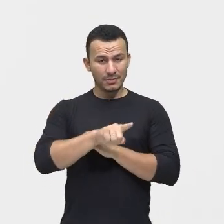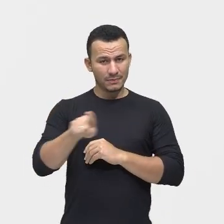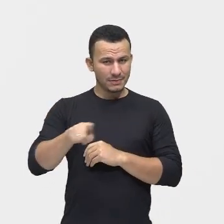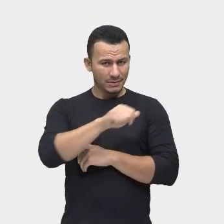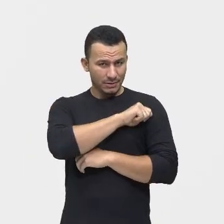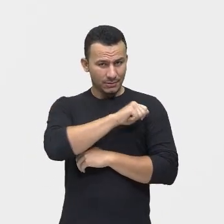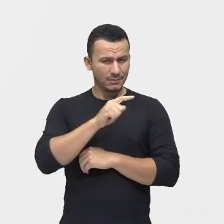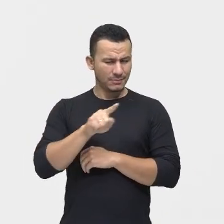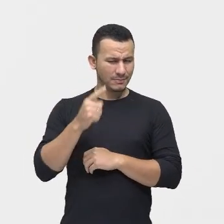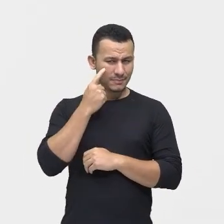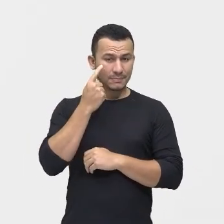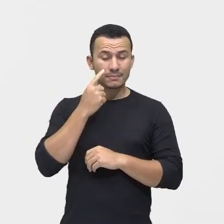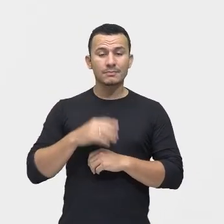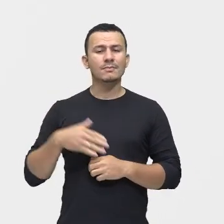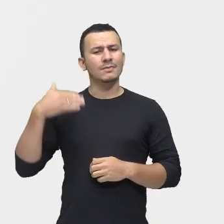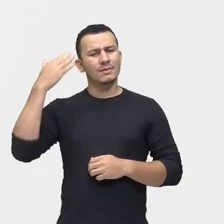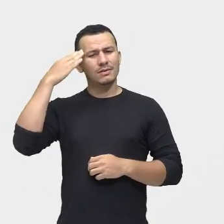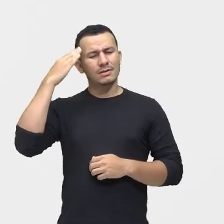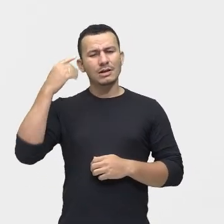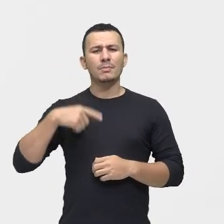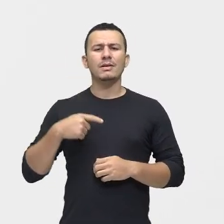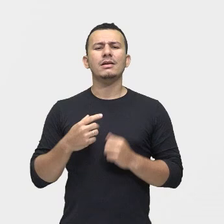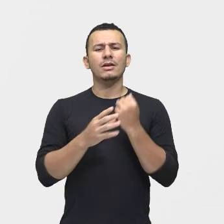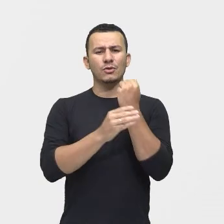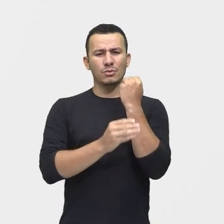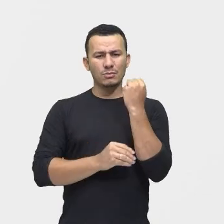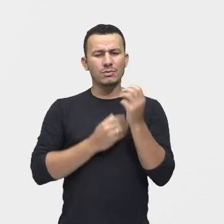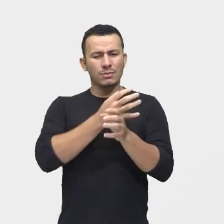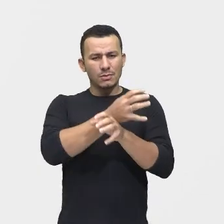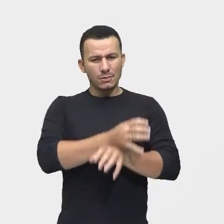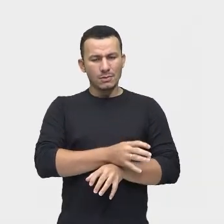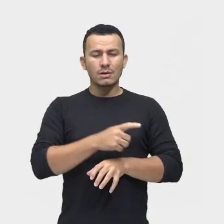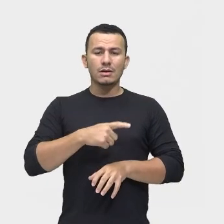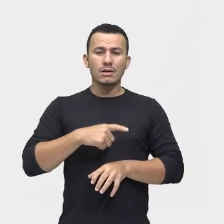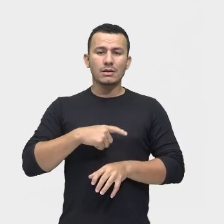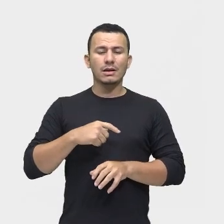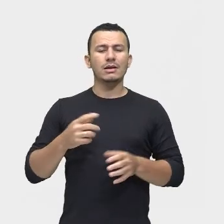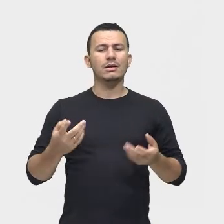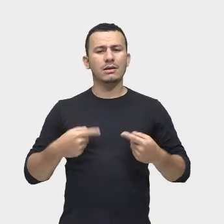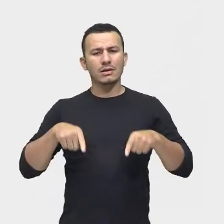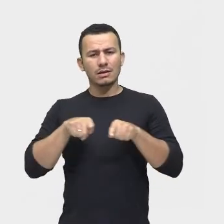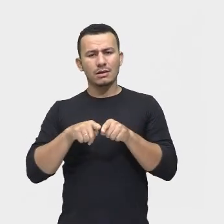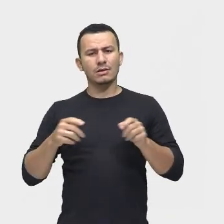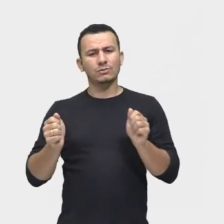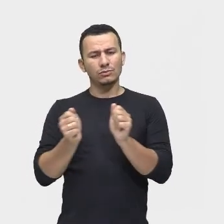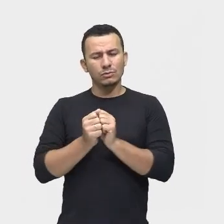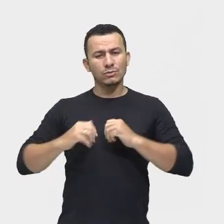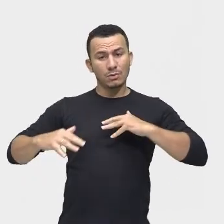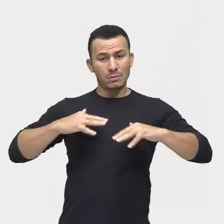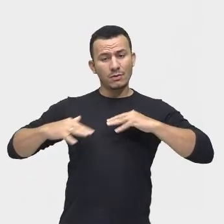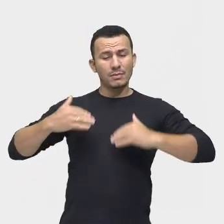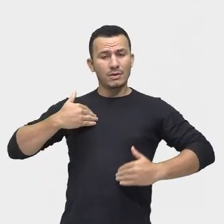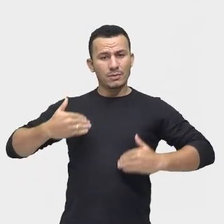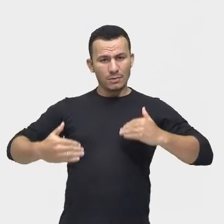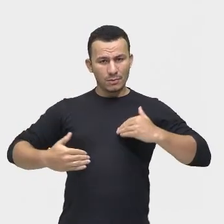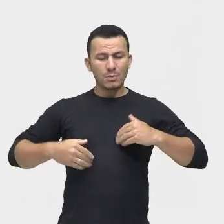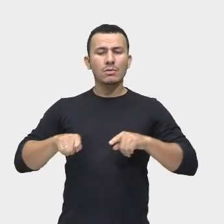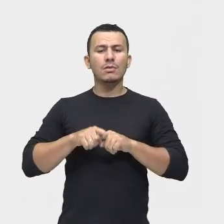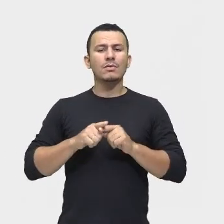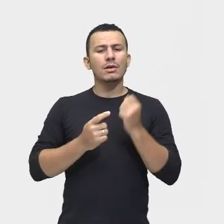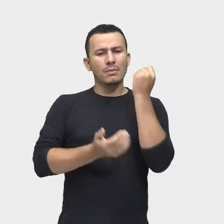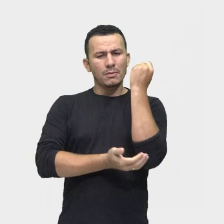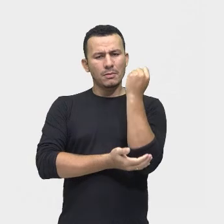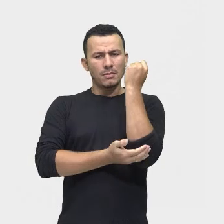o seguinte: sabemos que os músculos esqueléticos são os músculos associados com os movimentos do nosso corpo e a